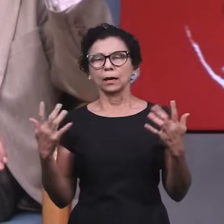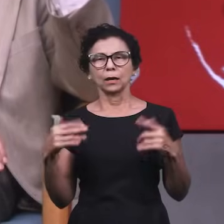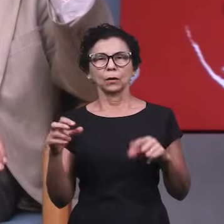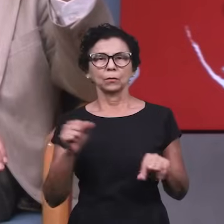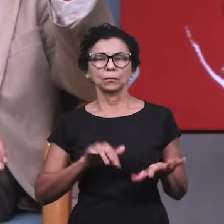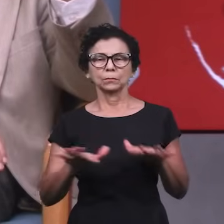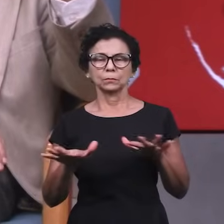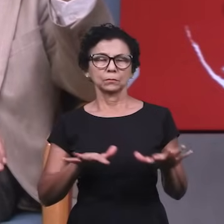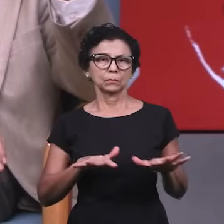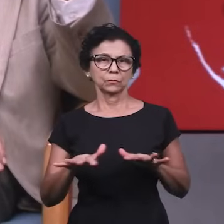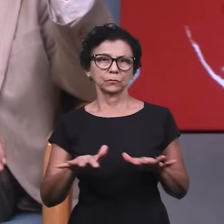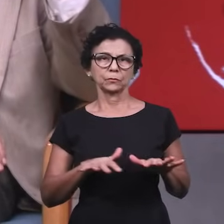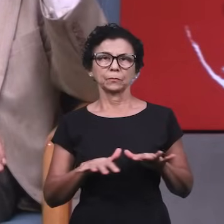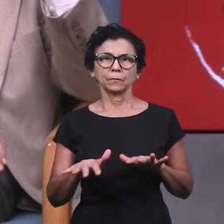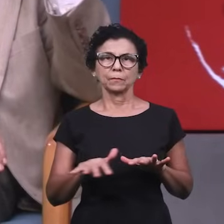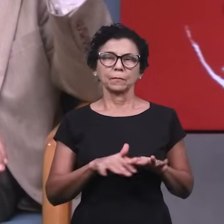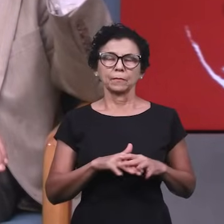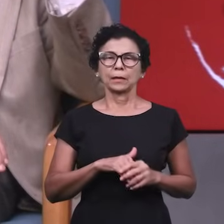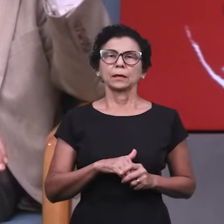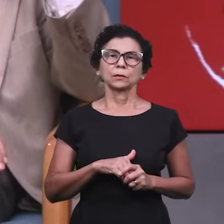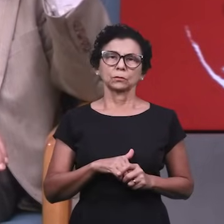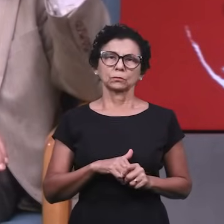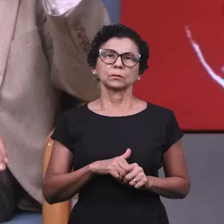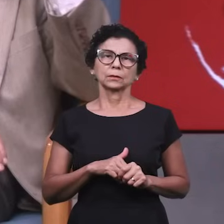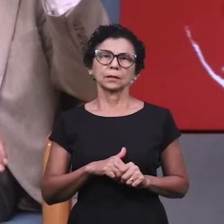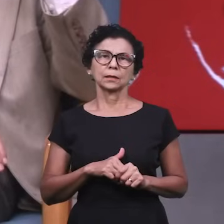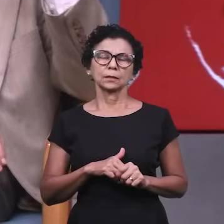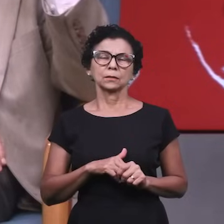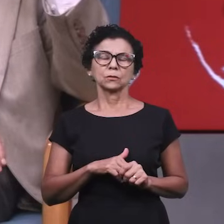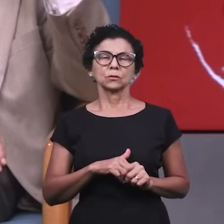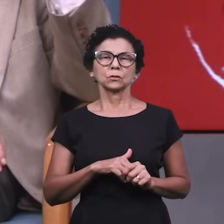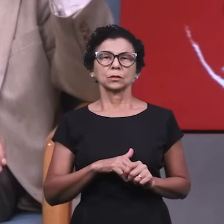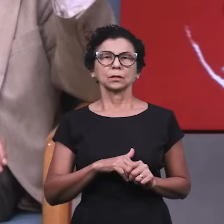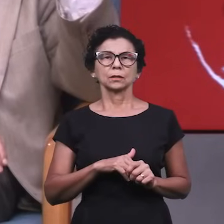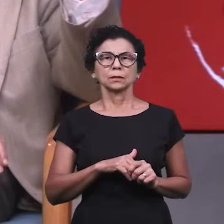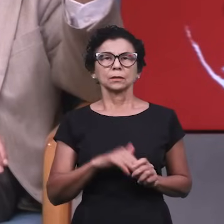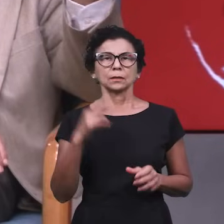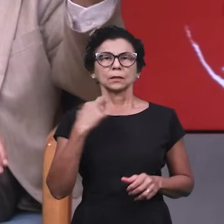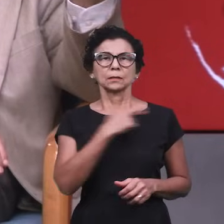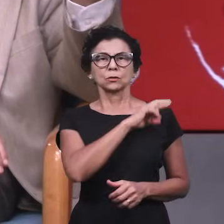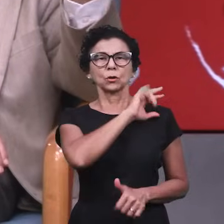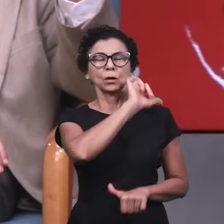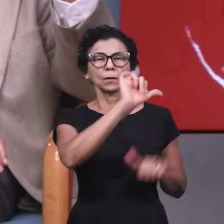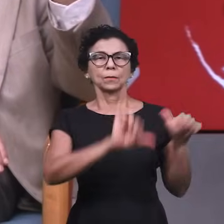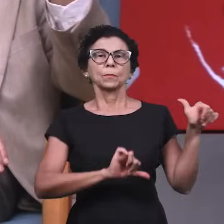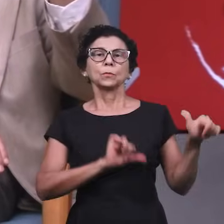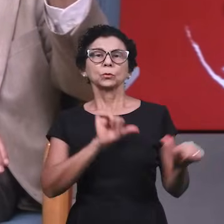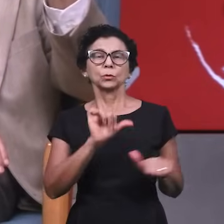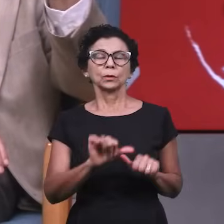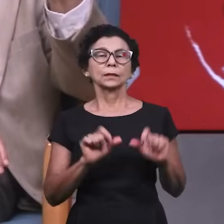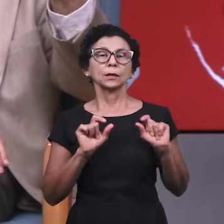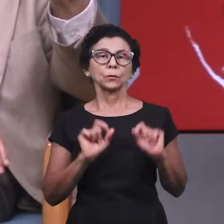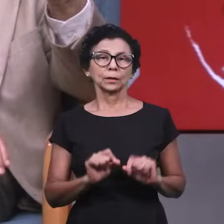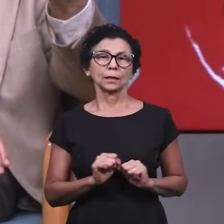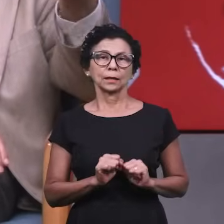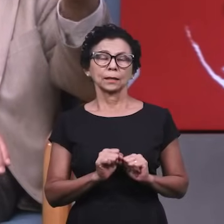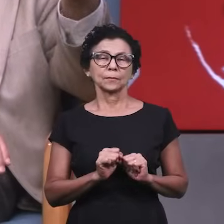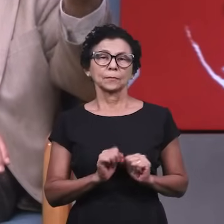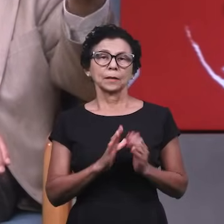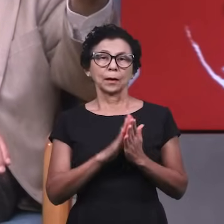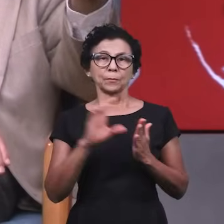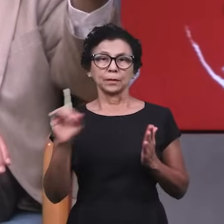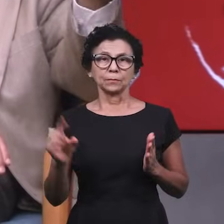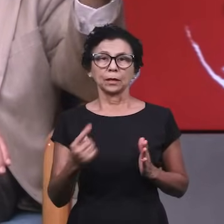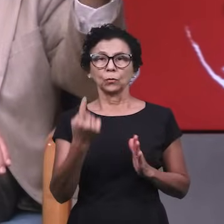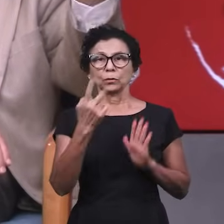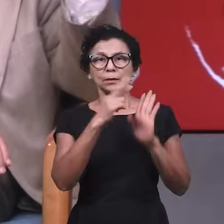que o movimento de reforma religiosa trouxe. A Bíblia é a única regra de fé e